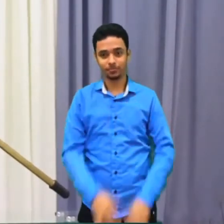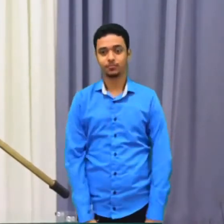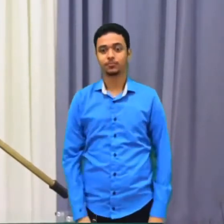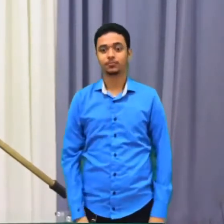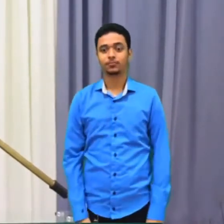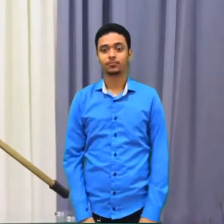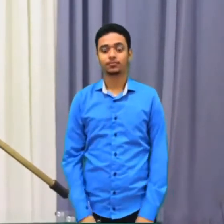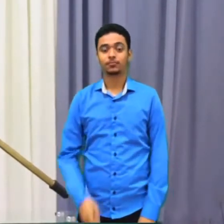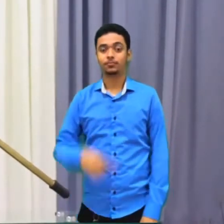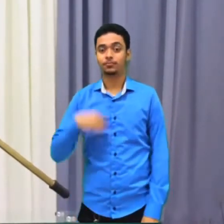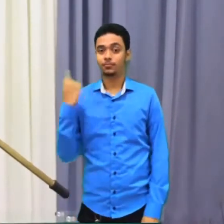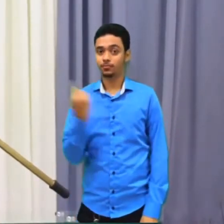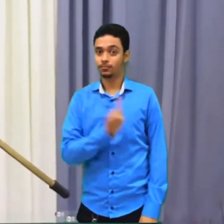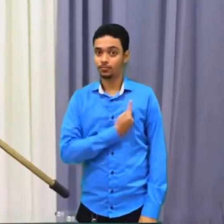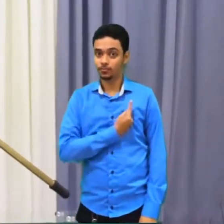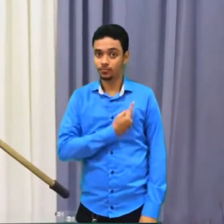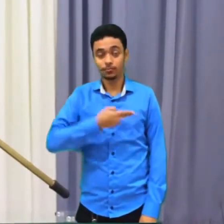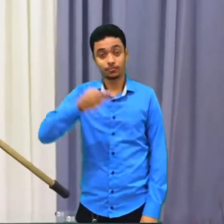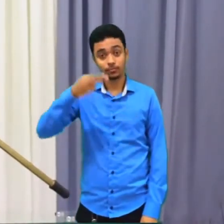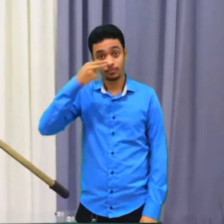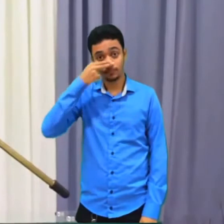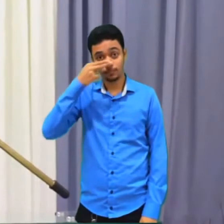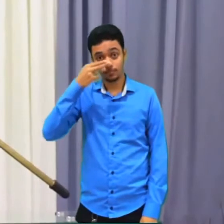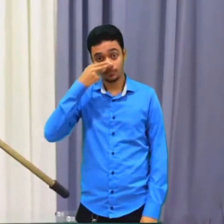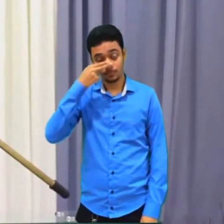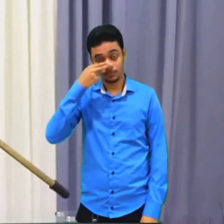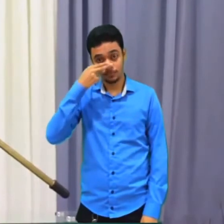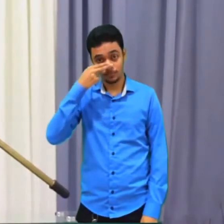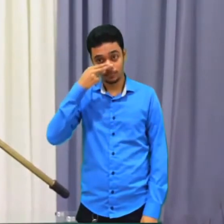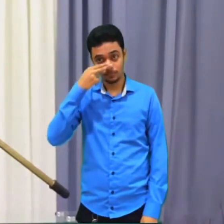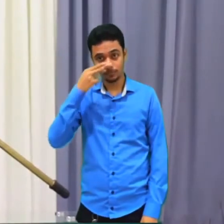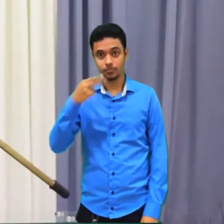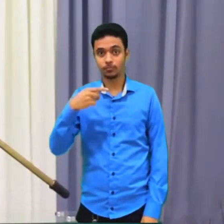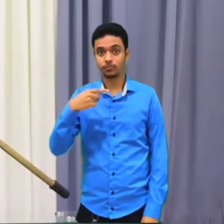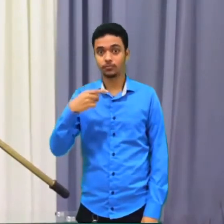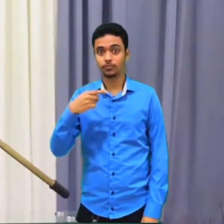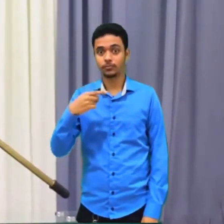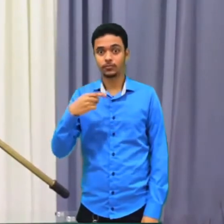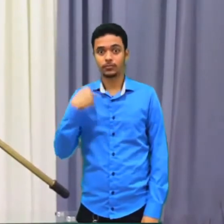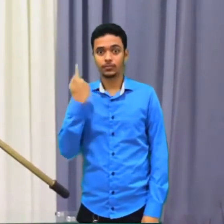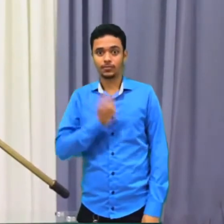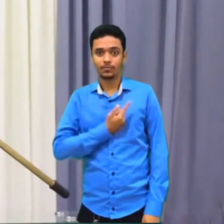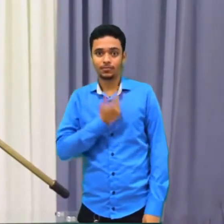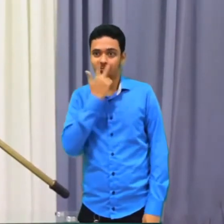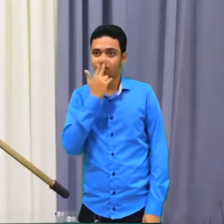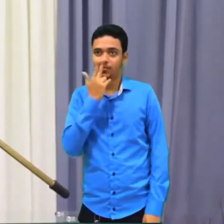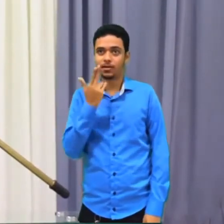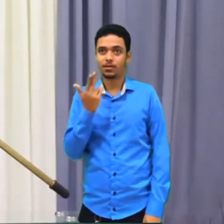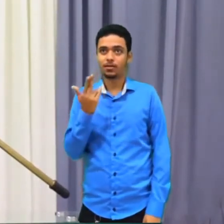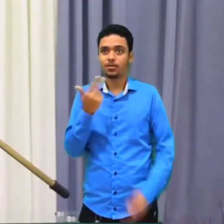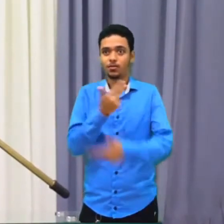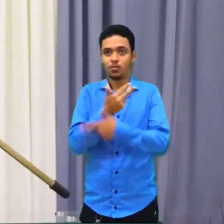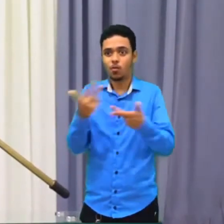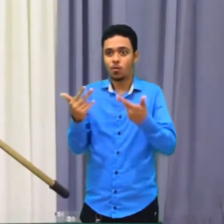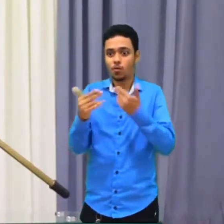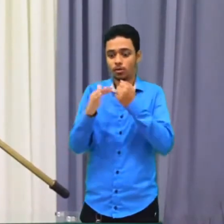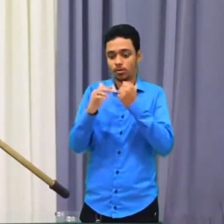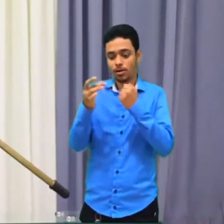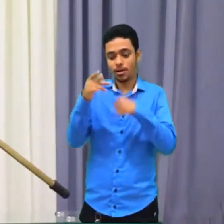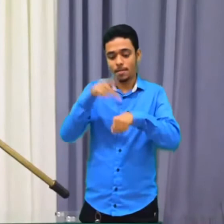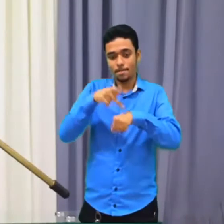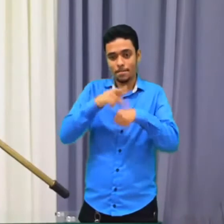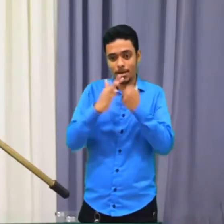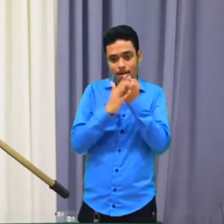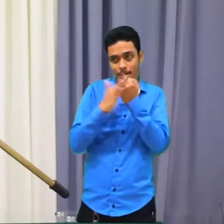Nós somos cristãos e não cristais. Nós